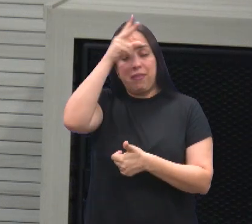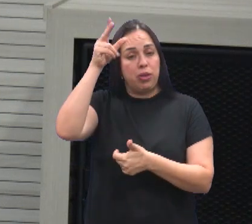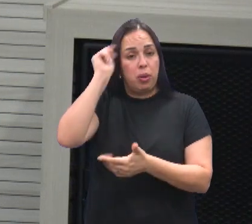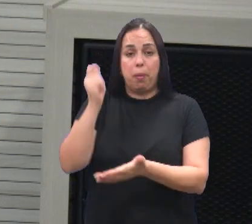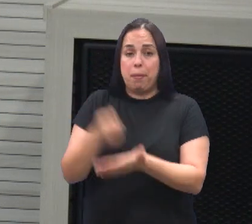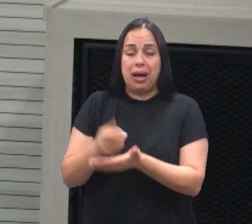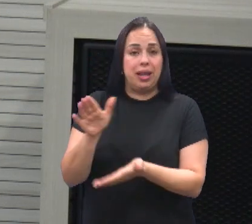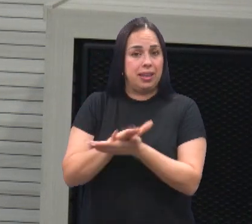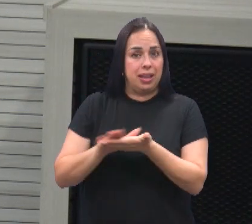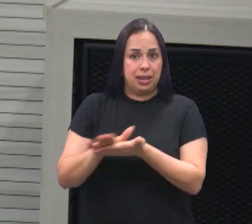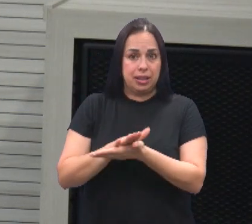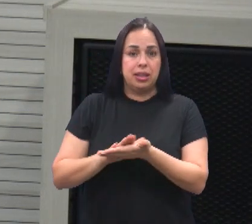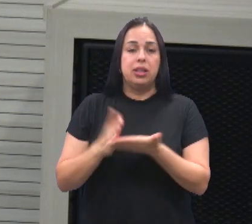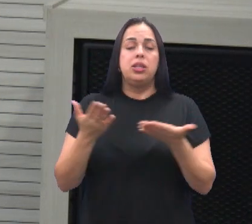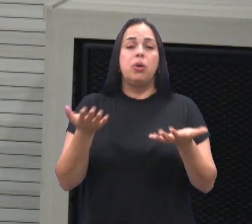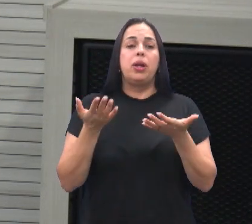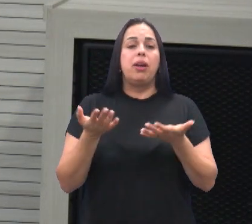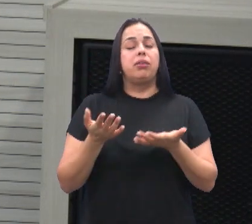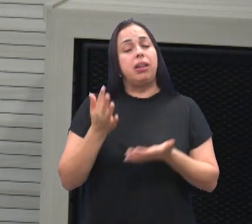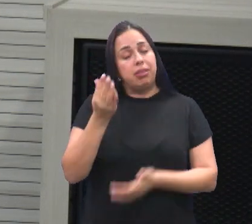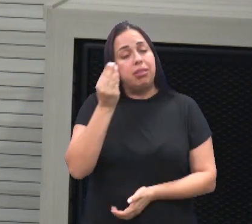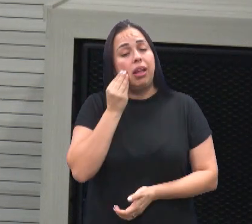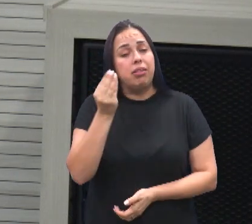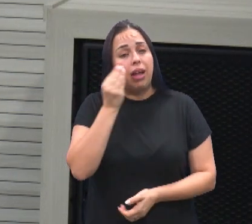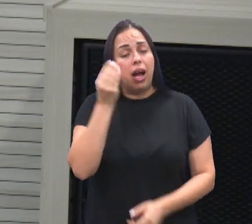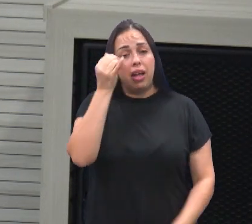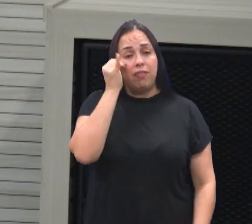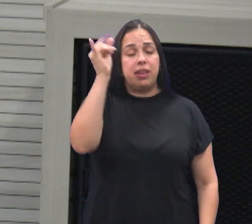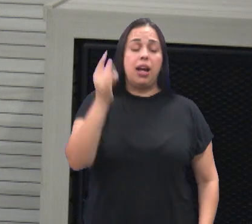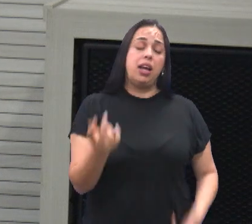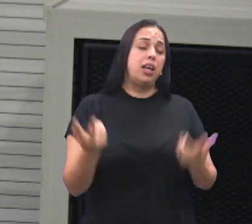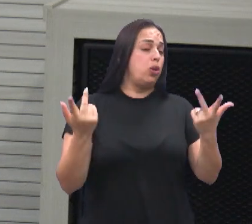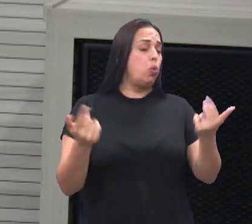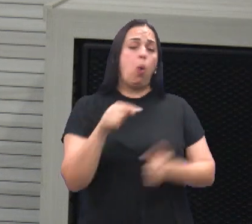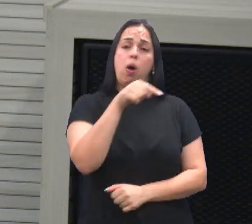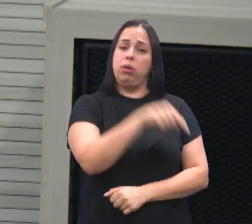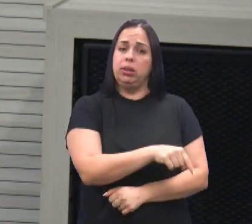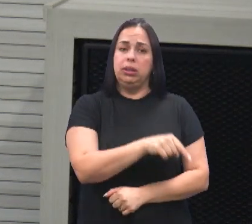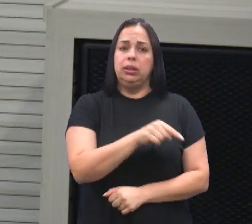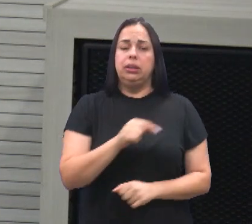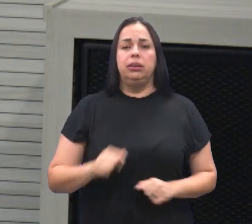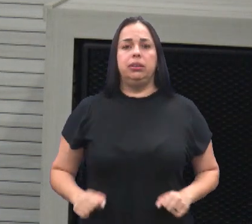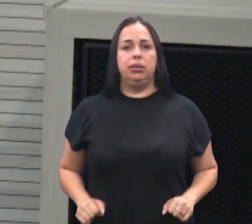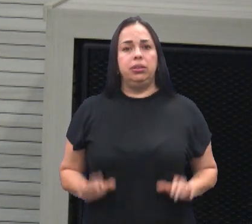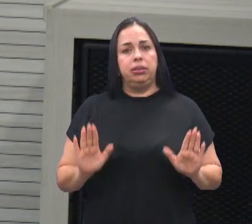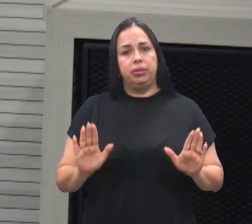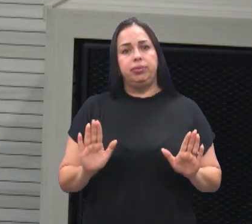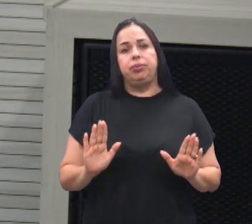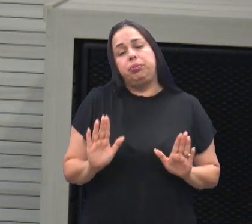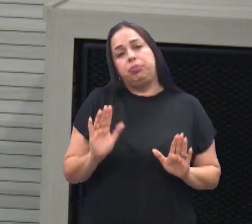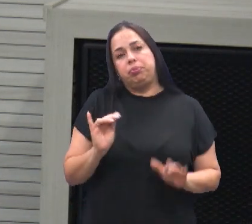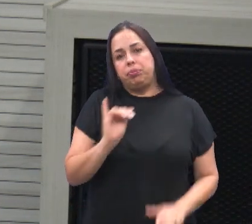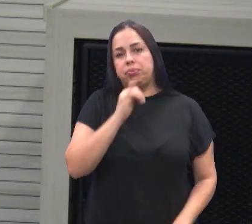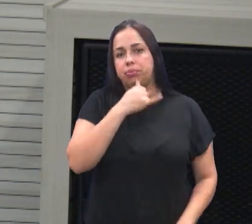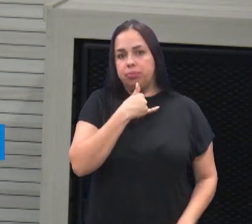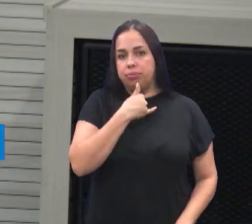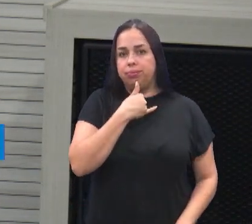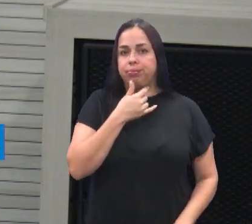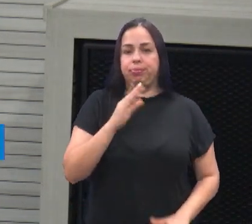queria evitar que isso acontecesse também nessa parceria com a ABRAP, mas infelizmente a emenda não foi aprovada.